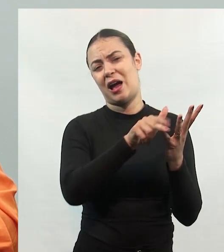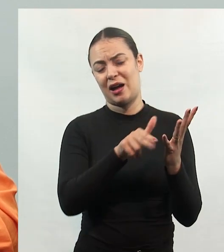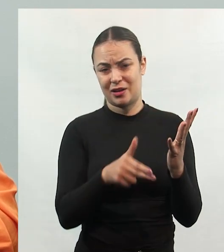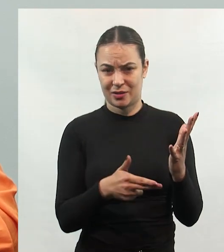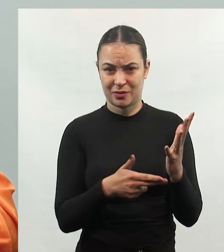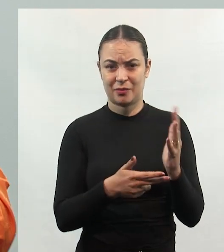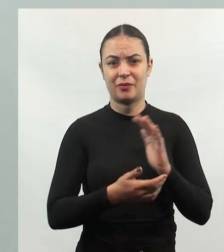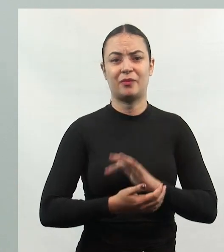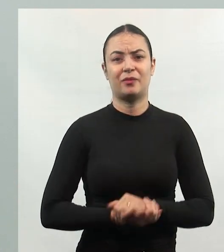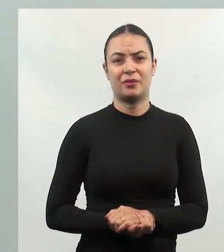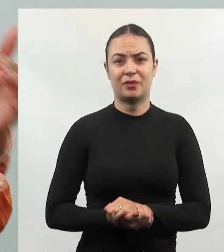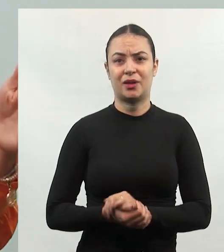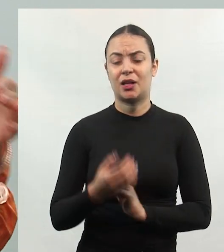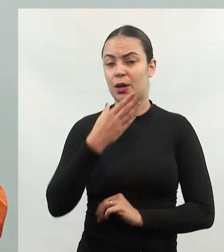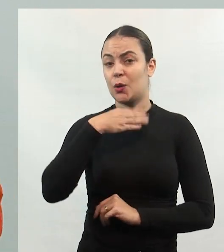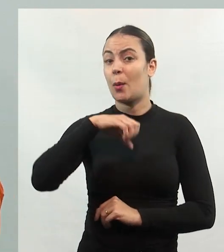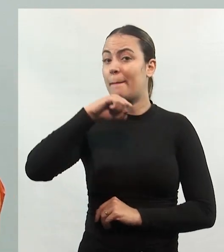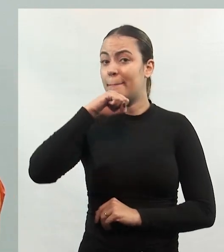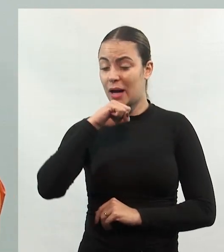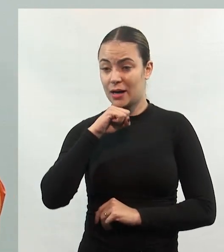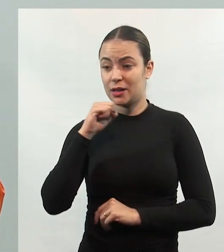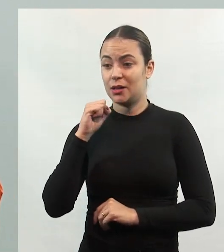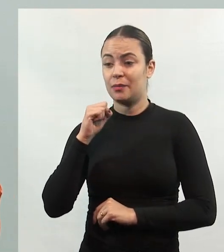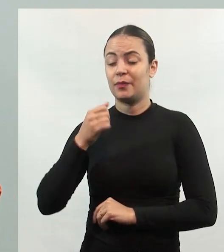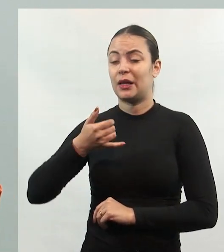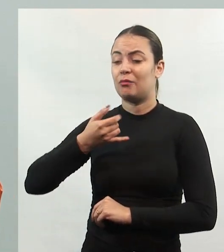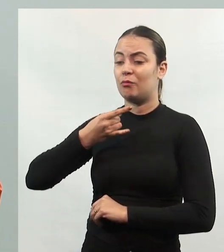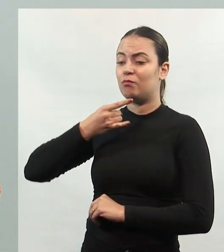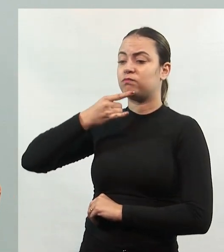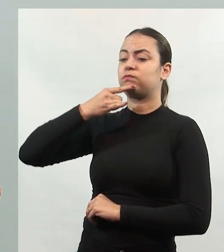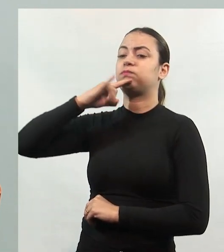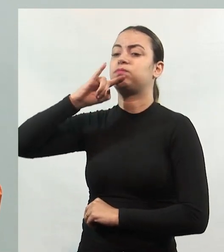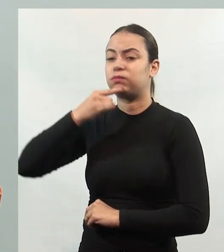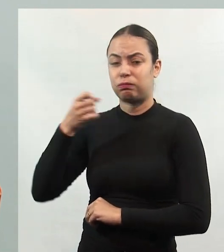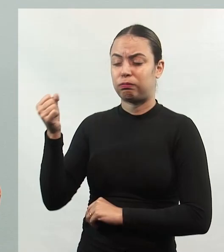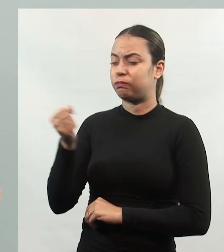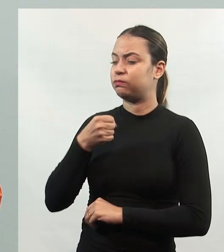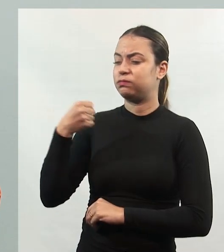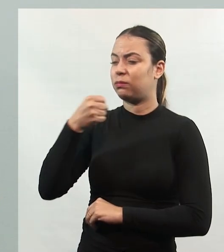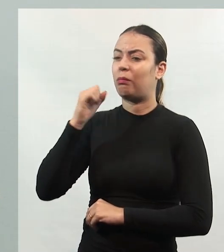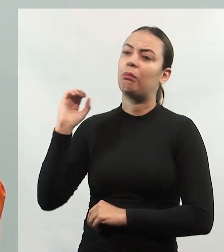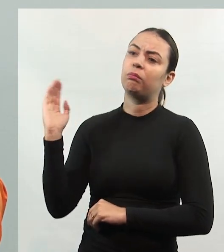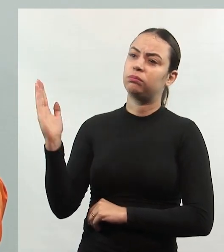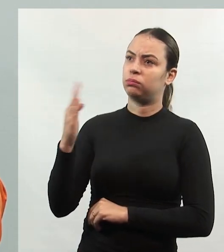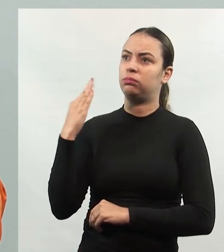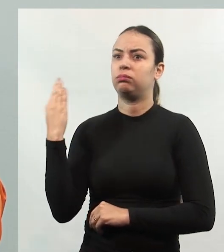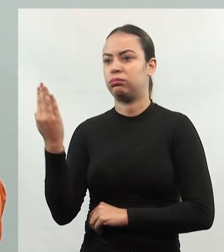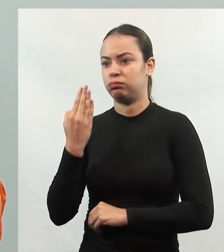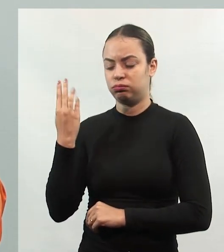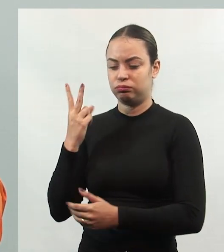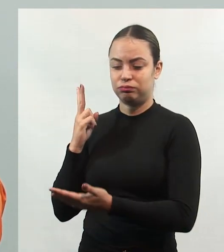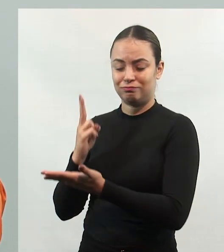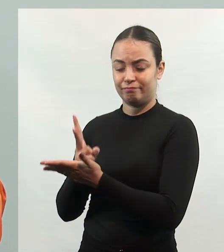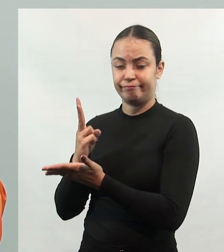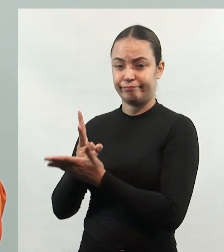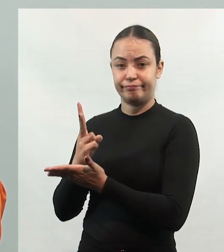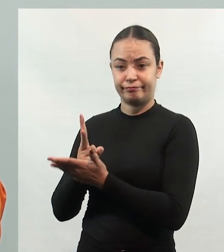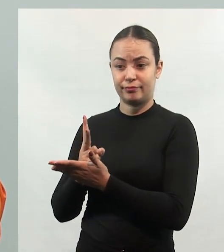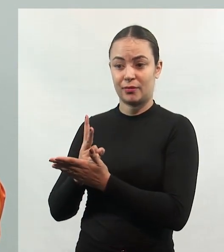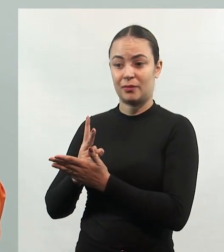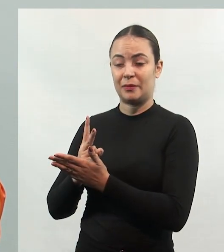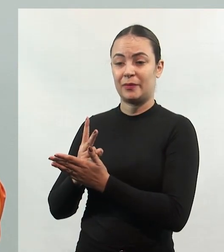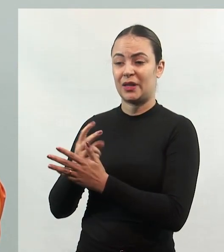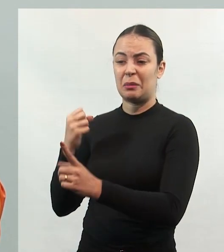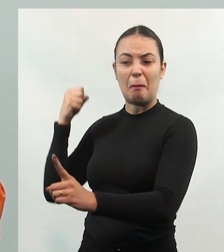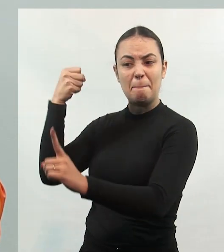alfabetização naquela época, ainda fazia parte da educação infantil. Não, eu tinha um aluno, eu tenho medo de falar o nome, né? Não vou